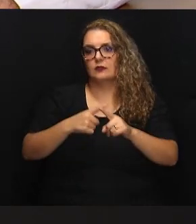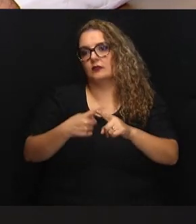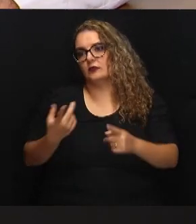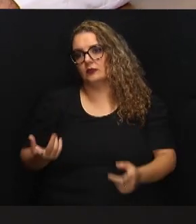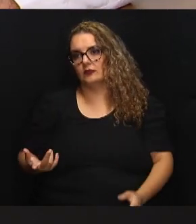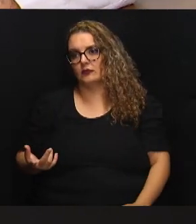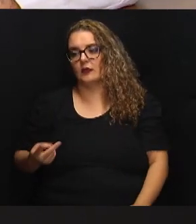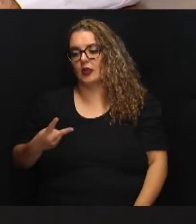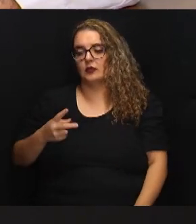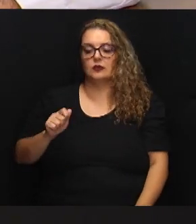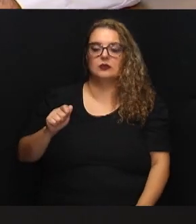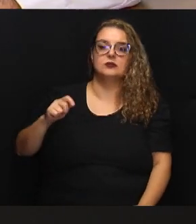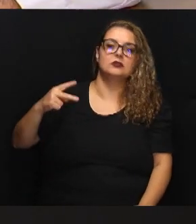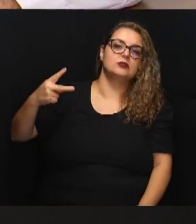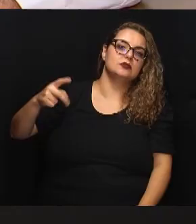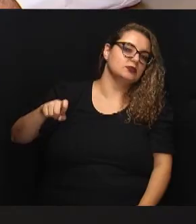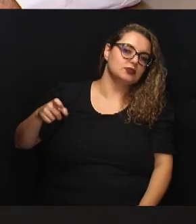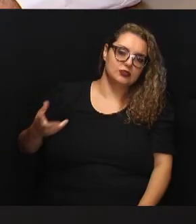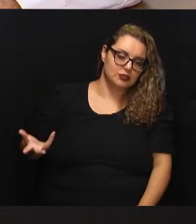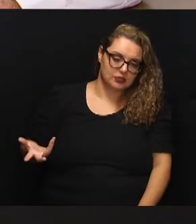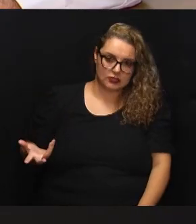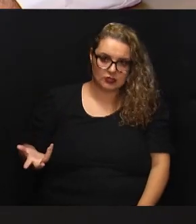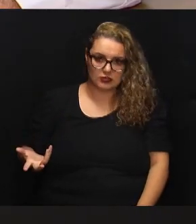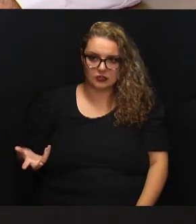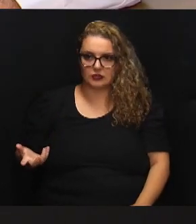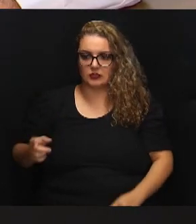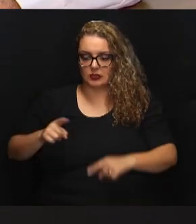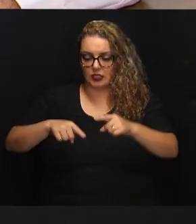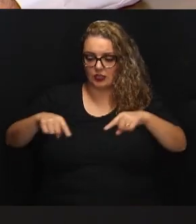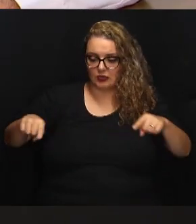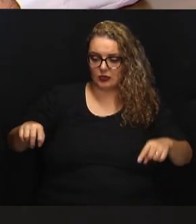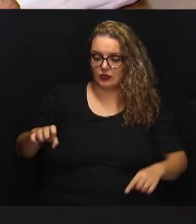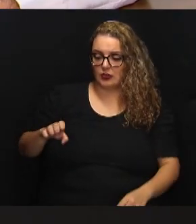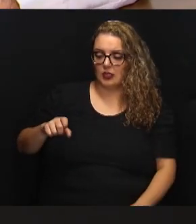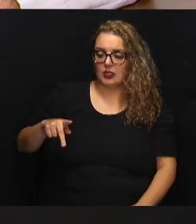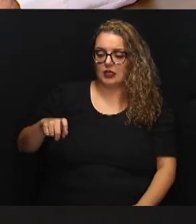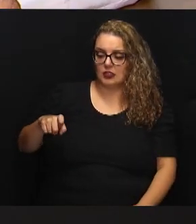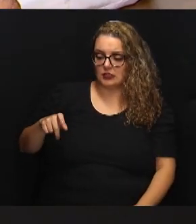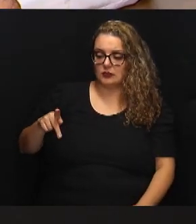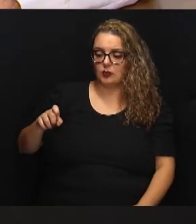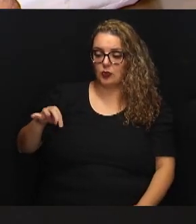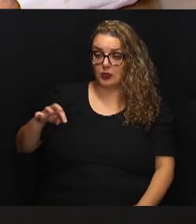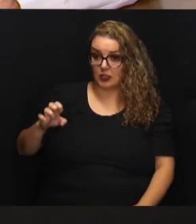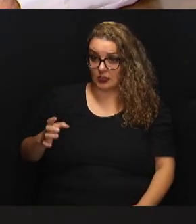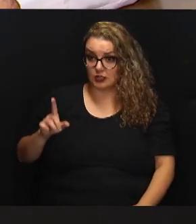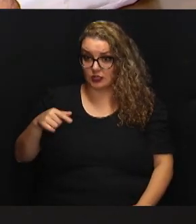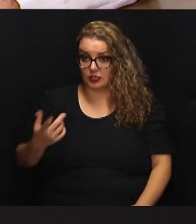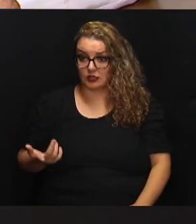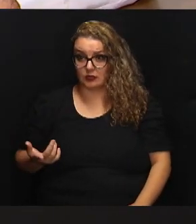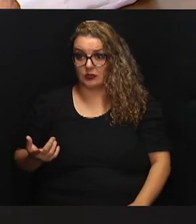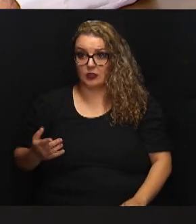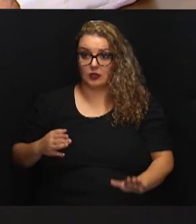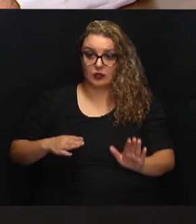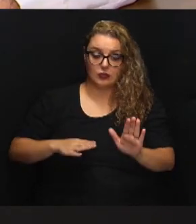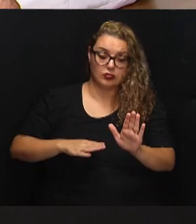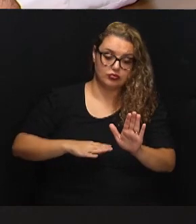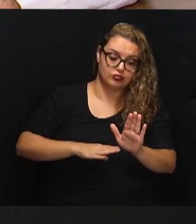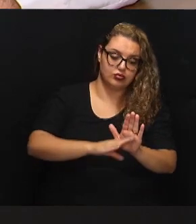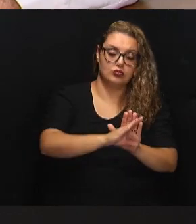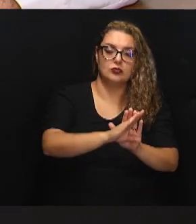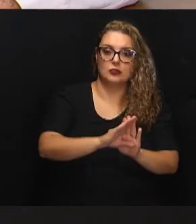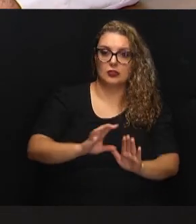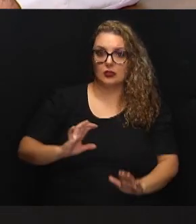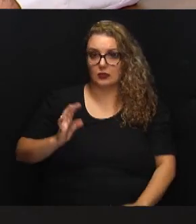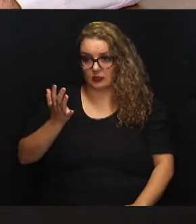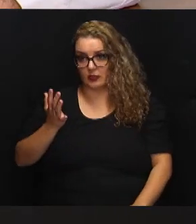2ax, por exemplo. Toda vez que a variável está no expoente, ela é uma função exponencial. Então ela é uma função assim, ela é aquela função que ocorre bruscamente.